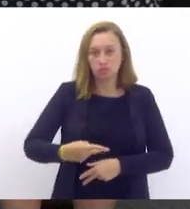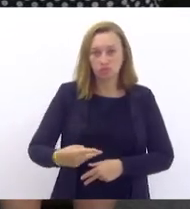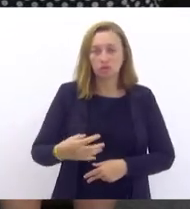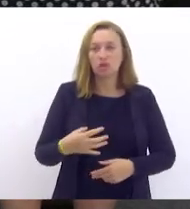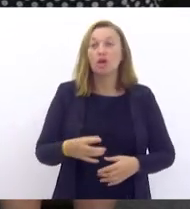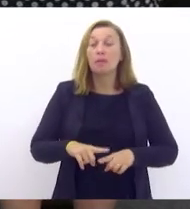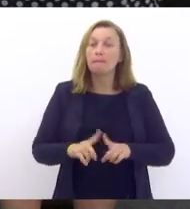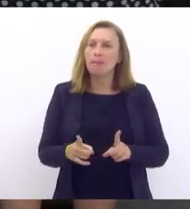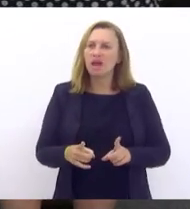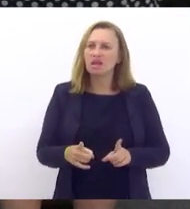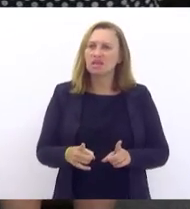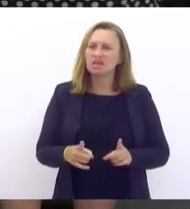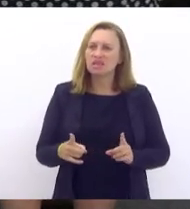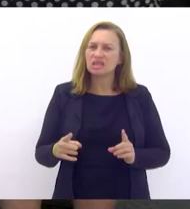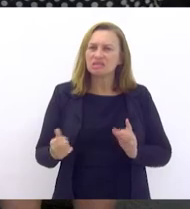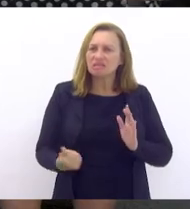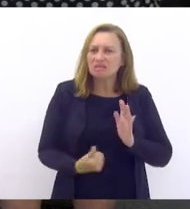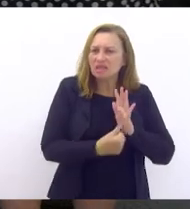mas